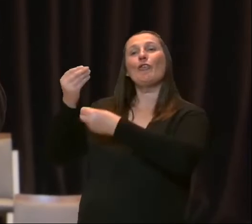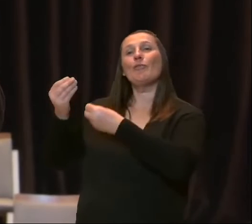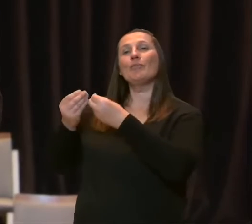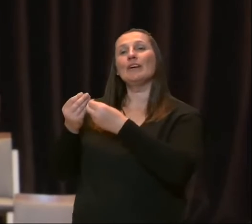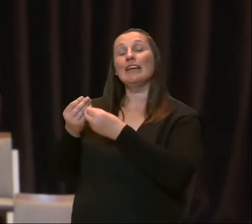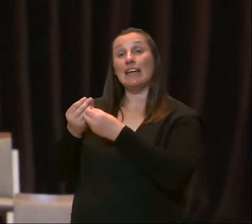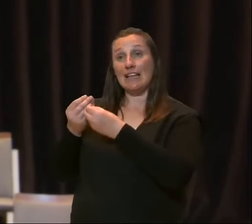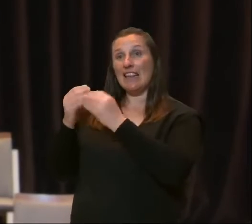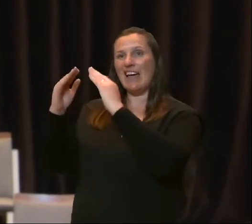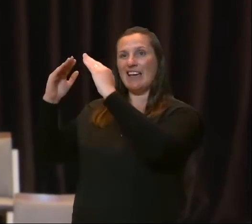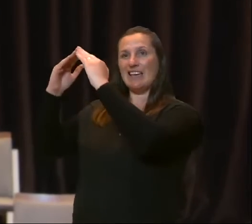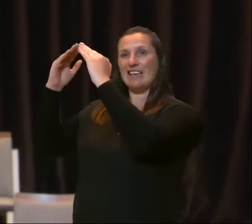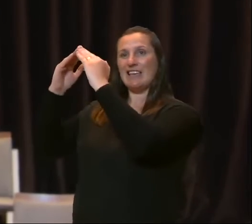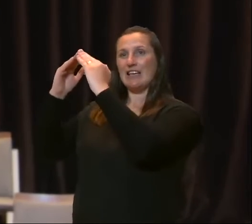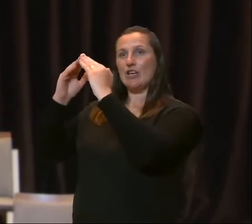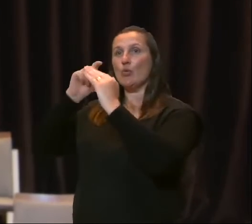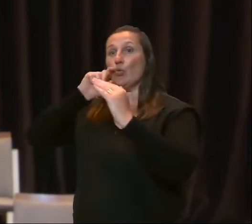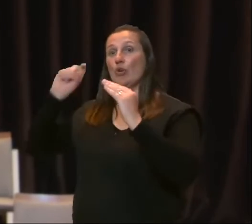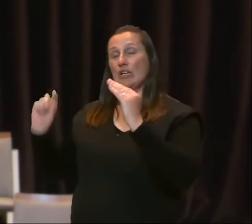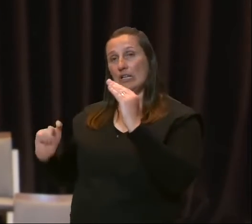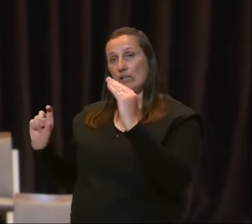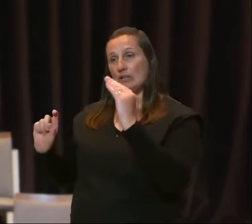construía telhados lá na Ucrânia.